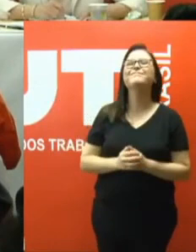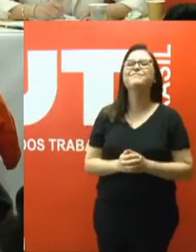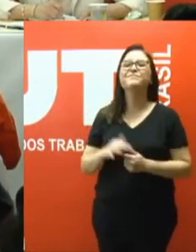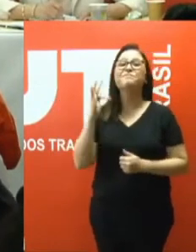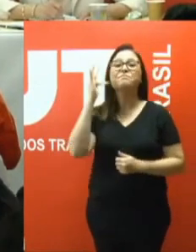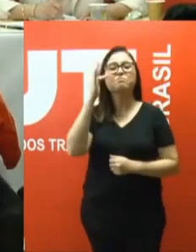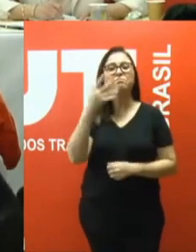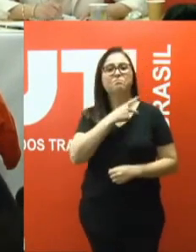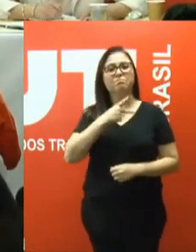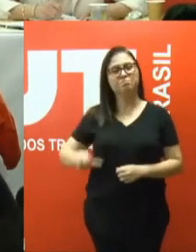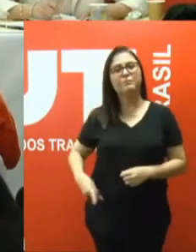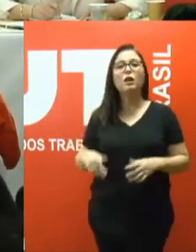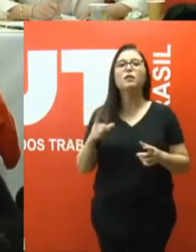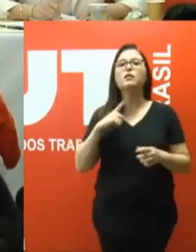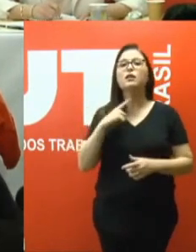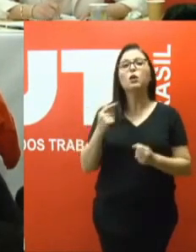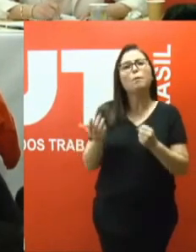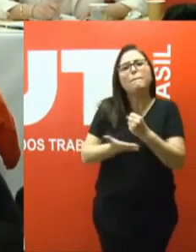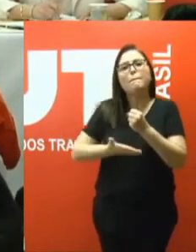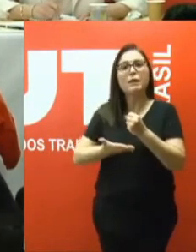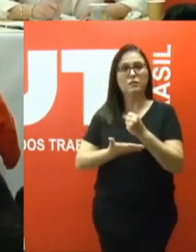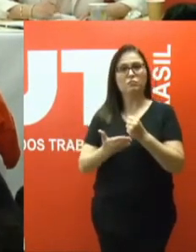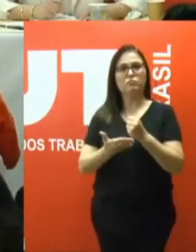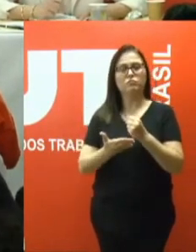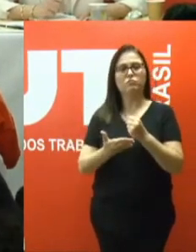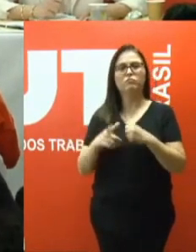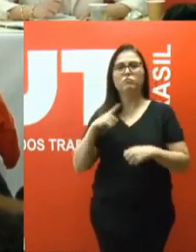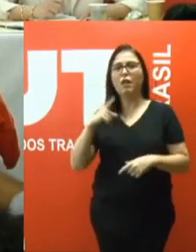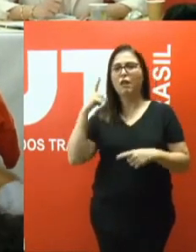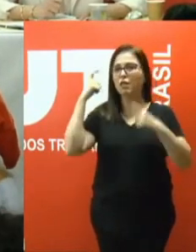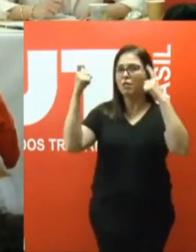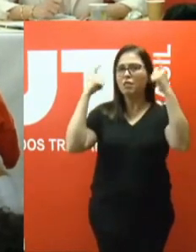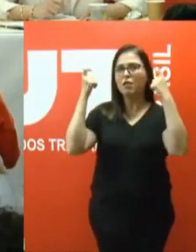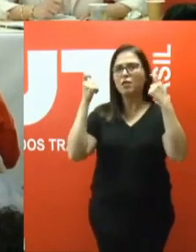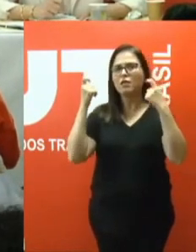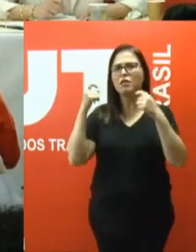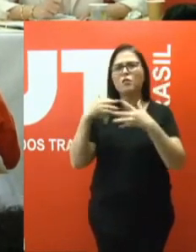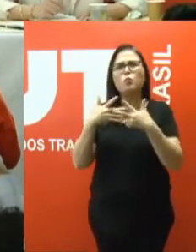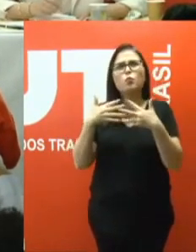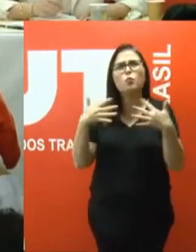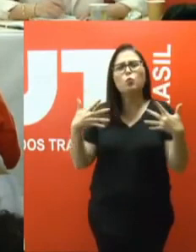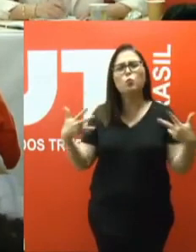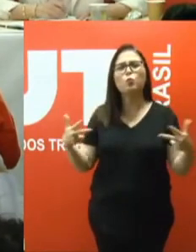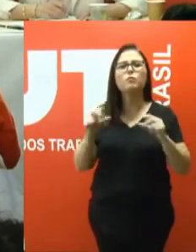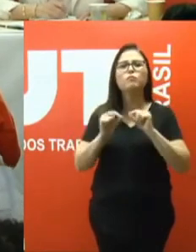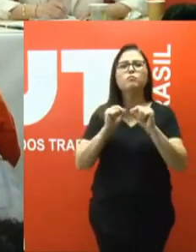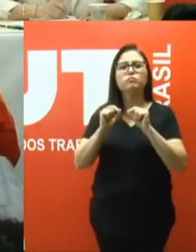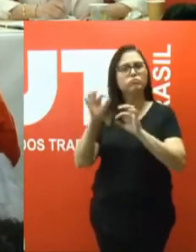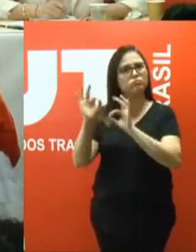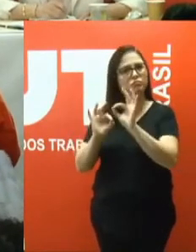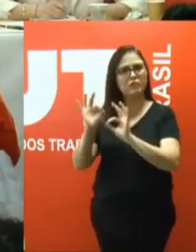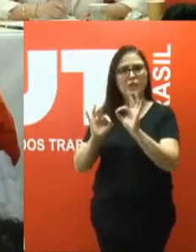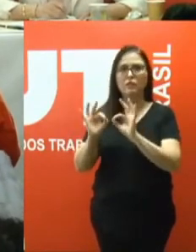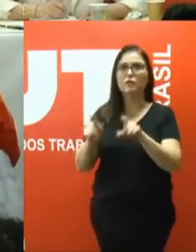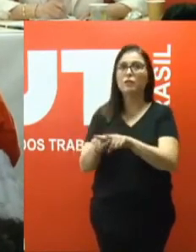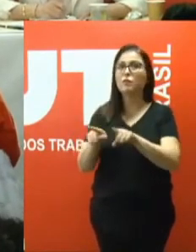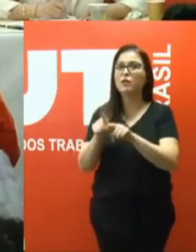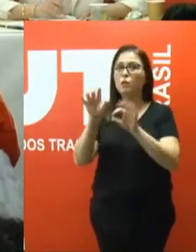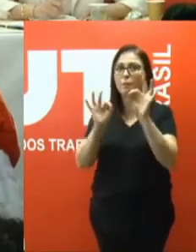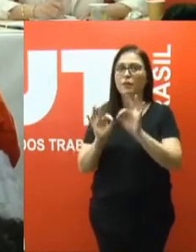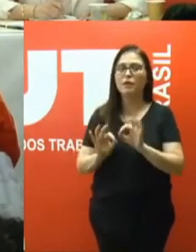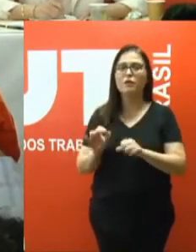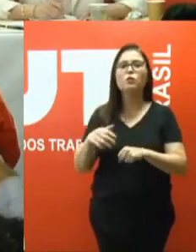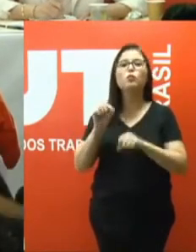fundamental para nós. Além de termos essas ideias aqui acumuladas, nós também estamos montando